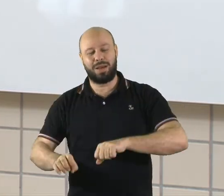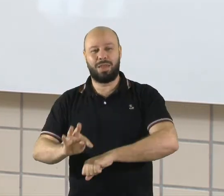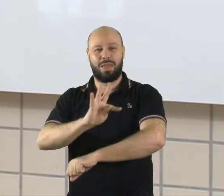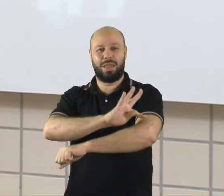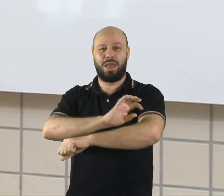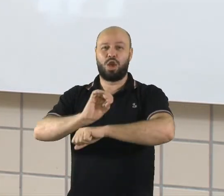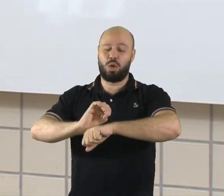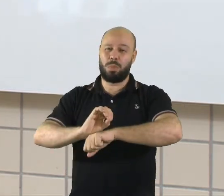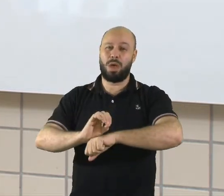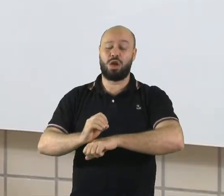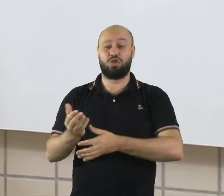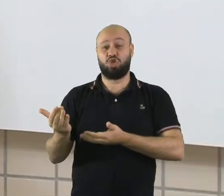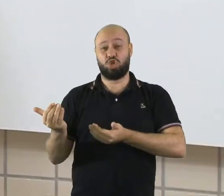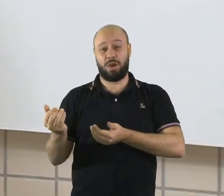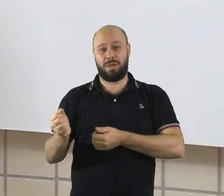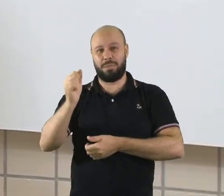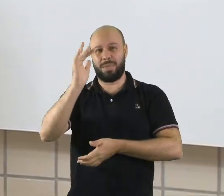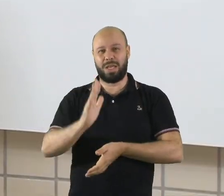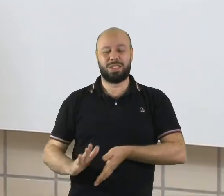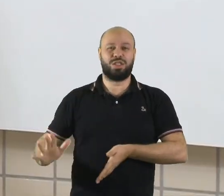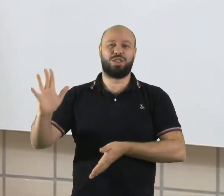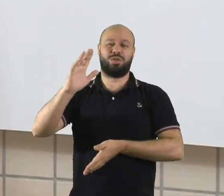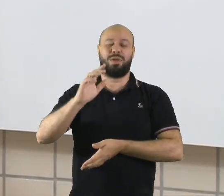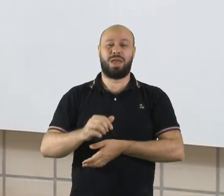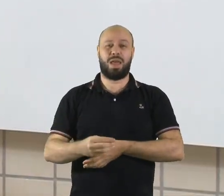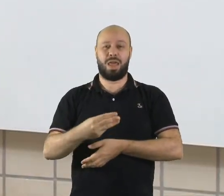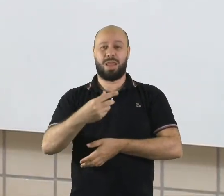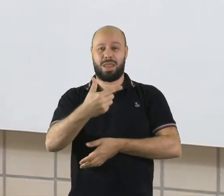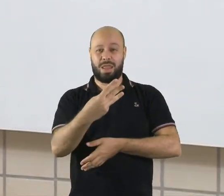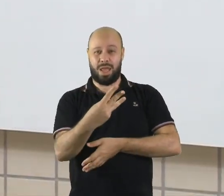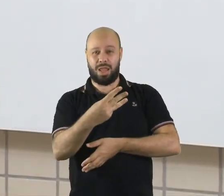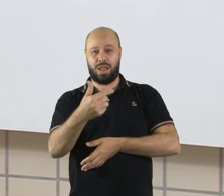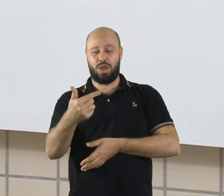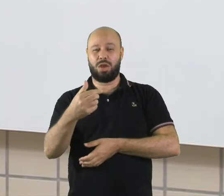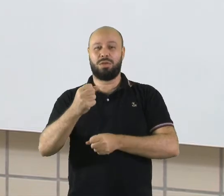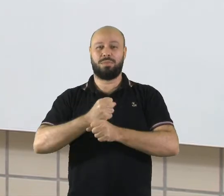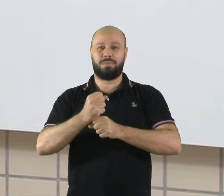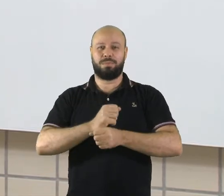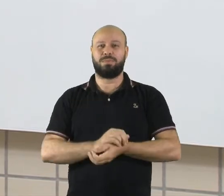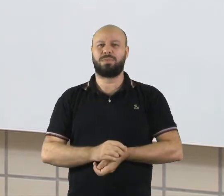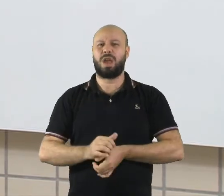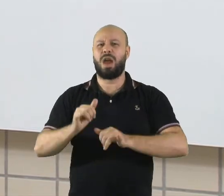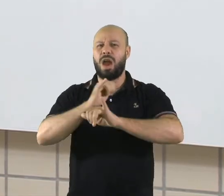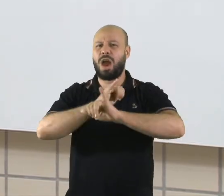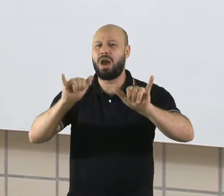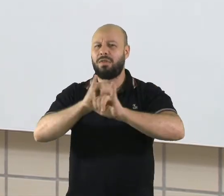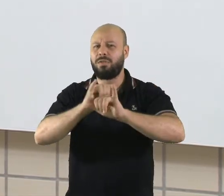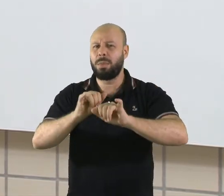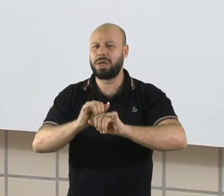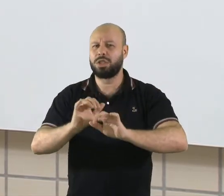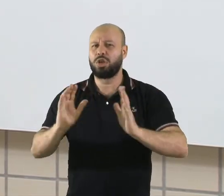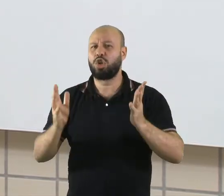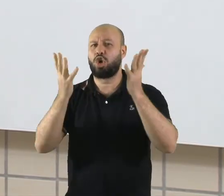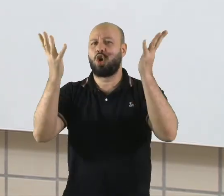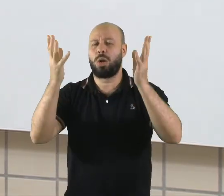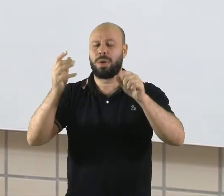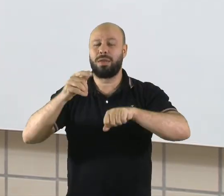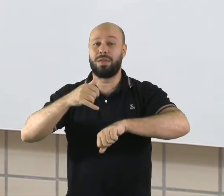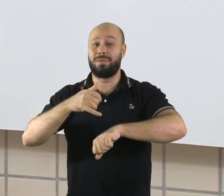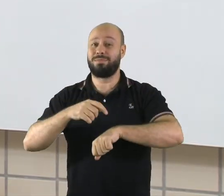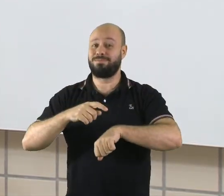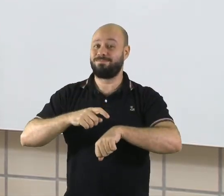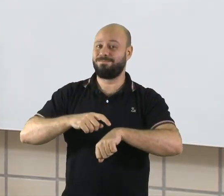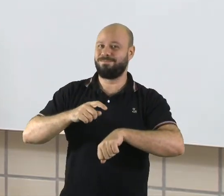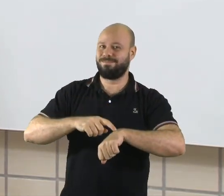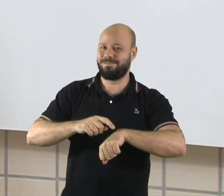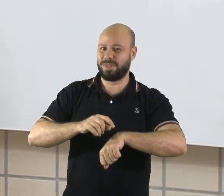apenas 32 anos. Bom, e essas informações sobre o nosso estado, a comemoração do aniversário de 32 anos